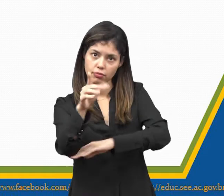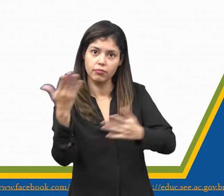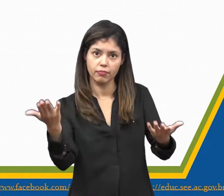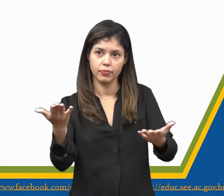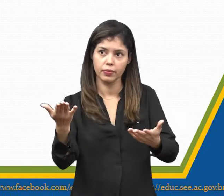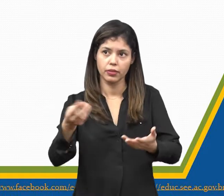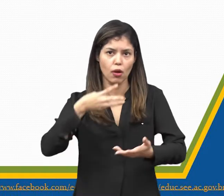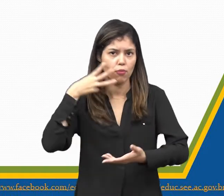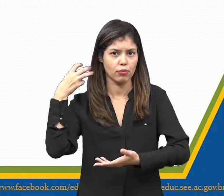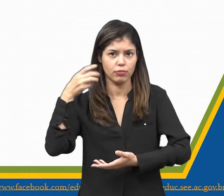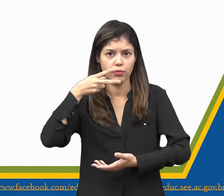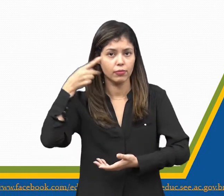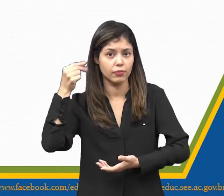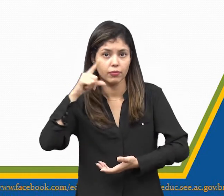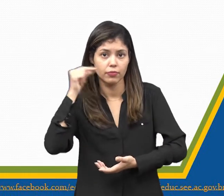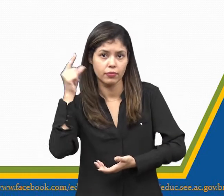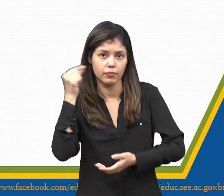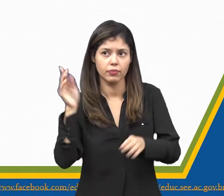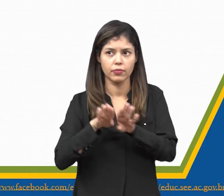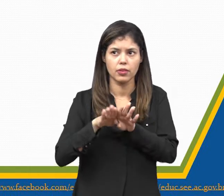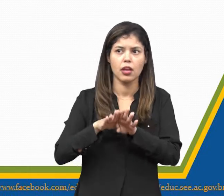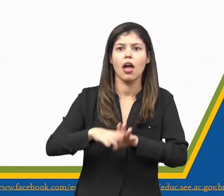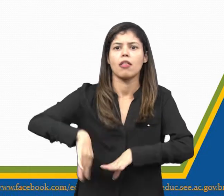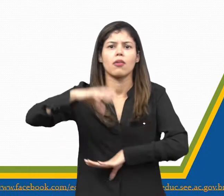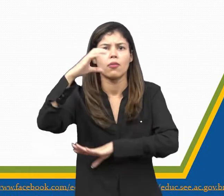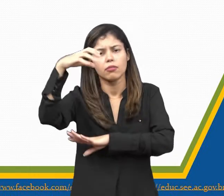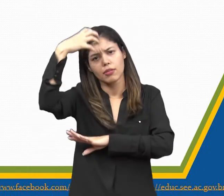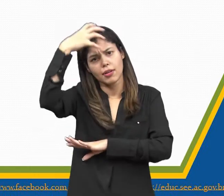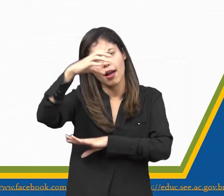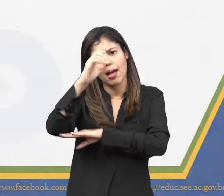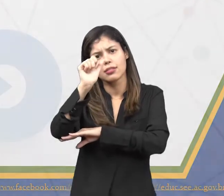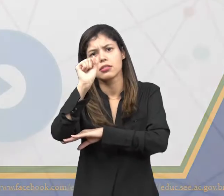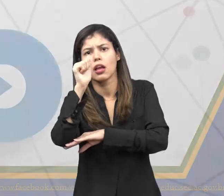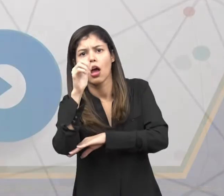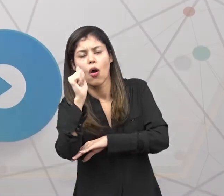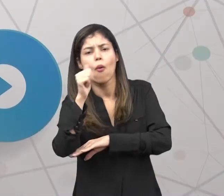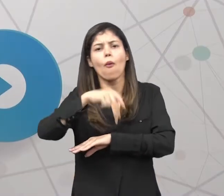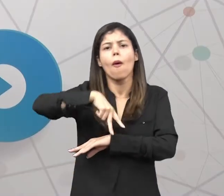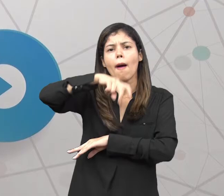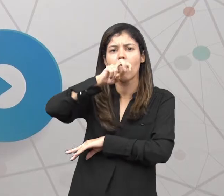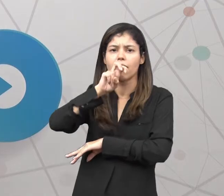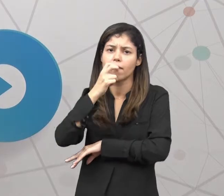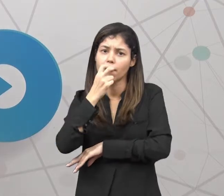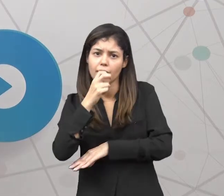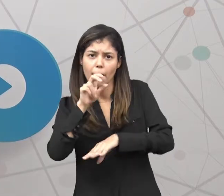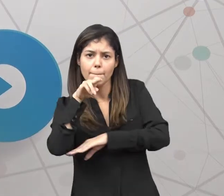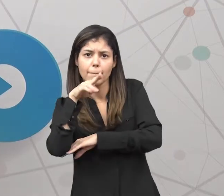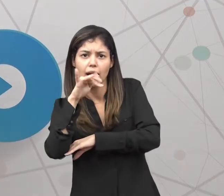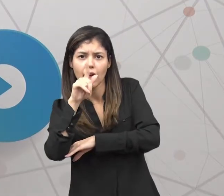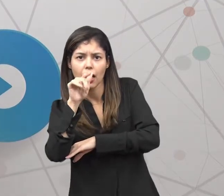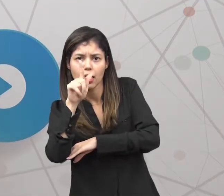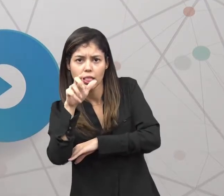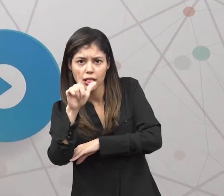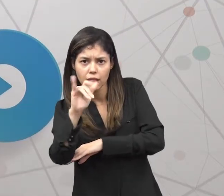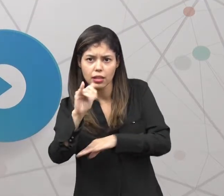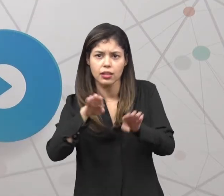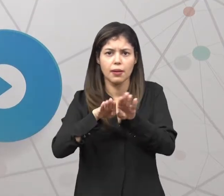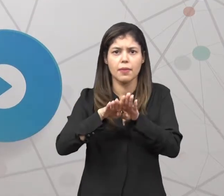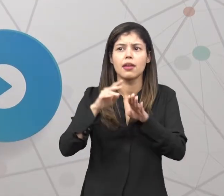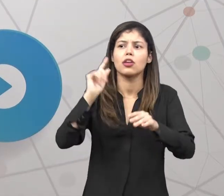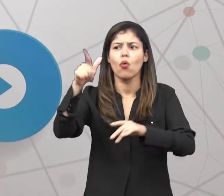somente as tirinhas da Turma da Mônica, do Cebolinha, do Cascão, da Magali, mas tem tirinhas também de outros personagens que a gente